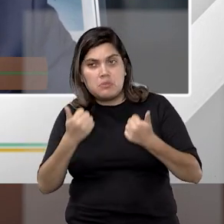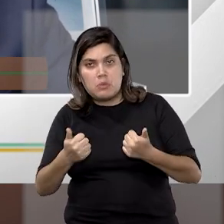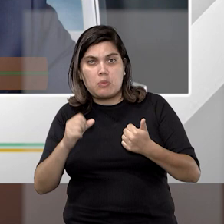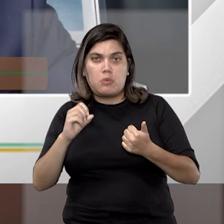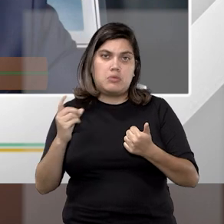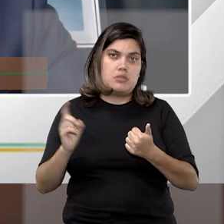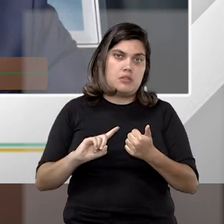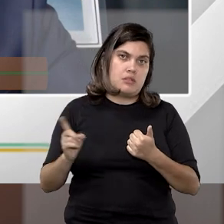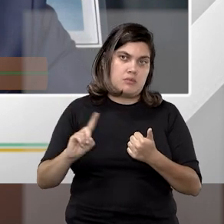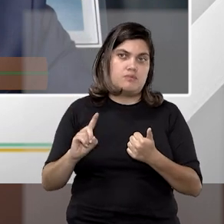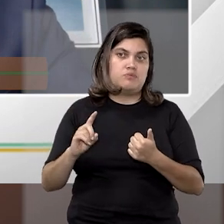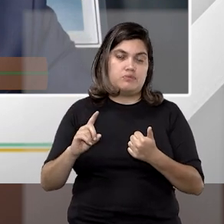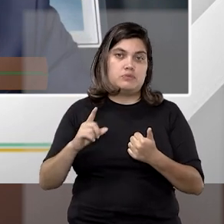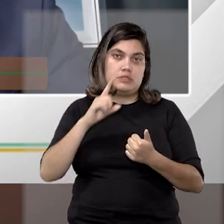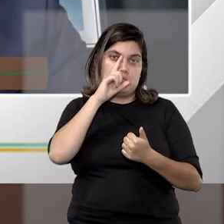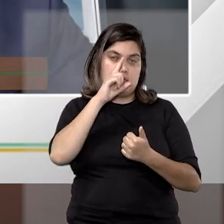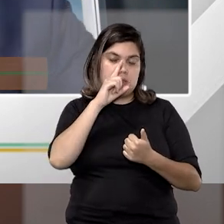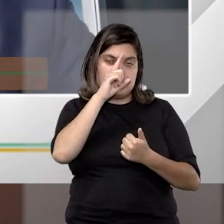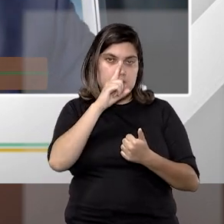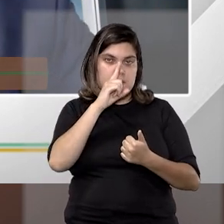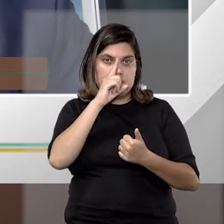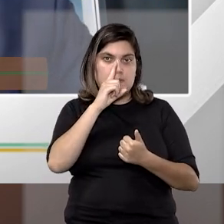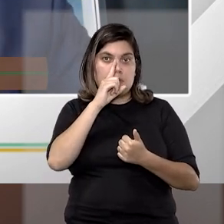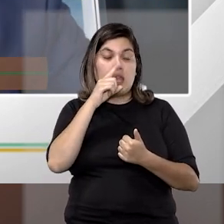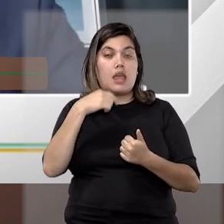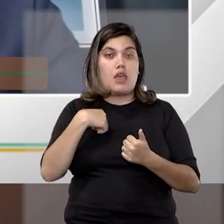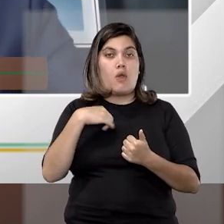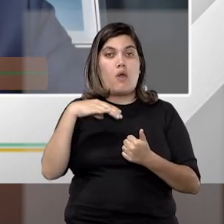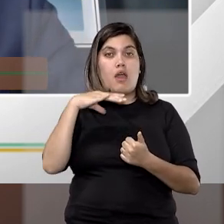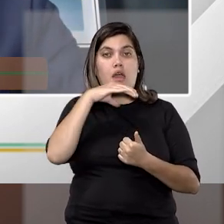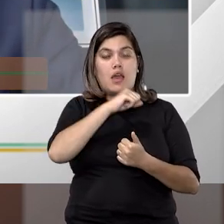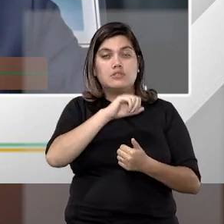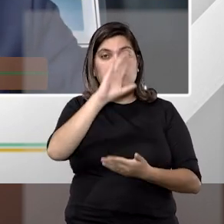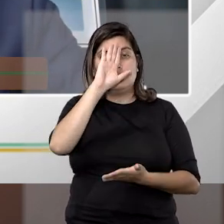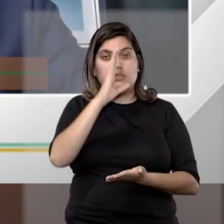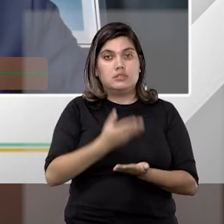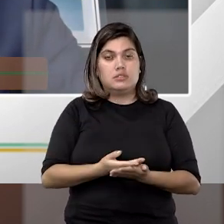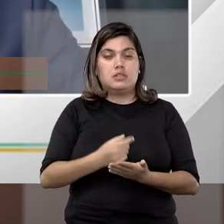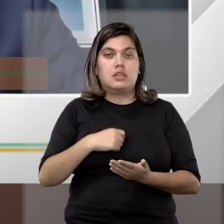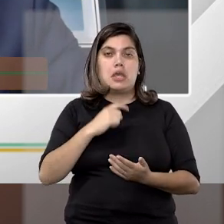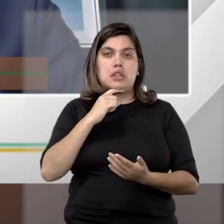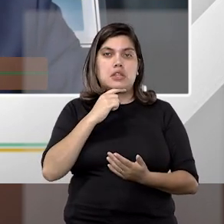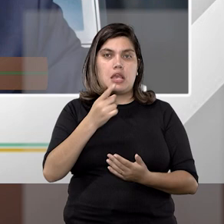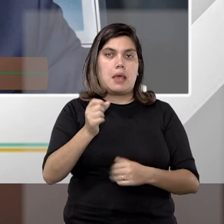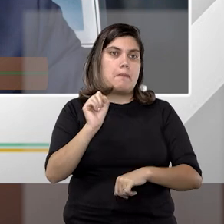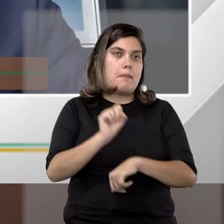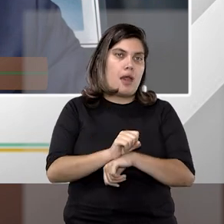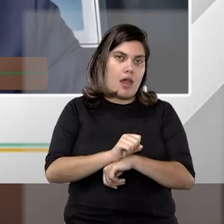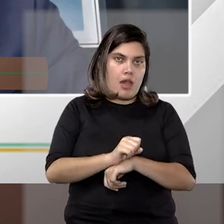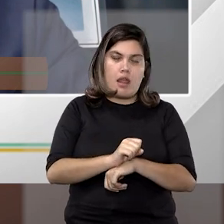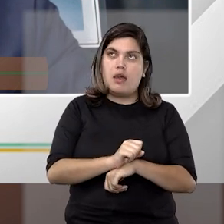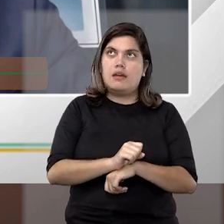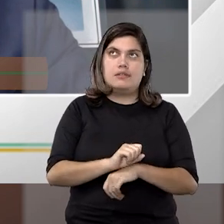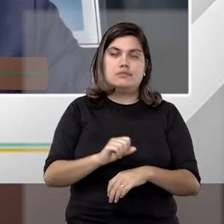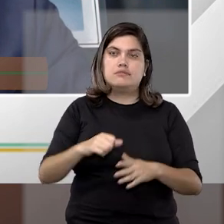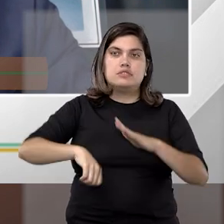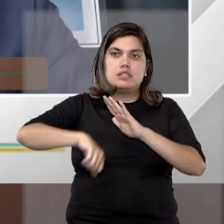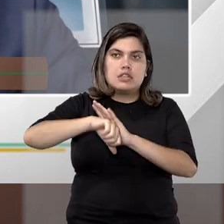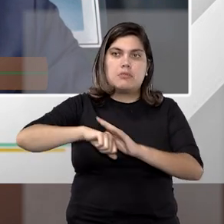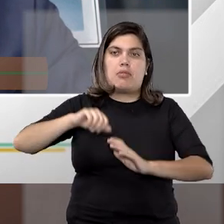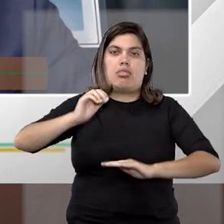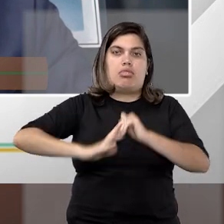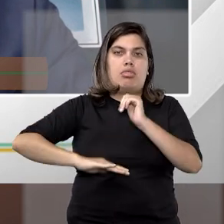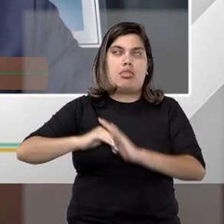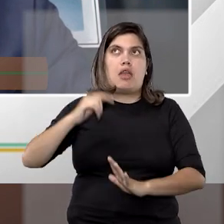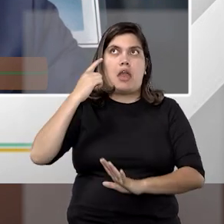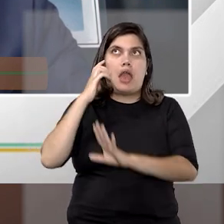vale a pena ou não correr esse risco embora eu particularmente Fátima acredita que ninguém deixa de cometer um crime